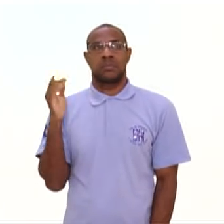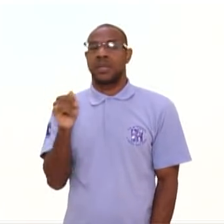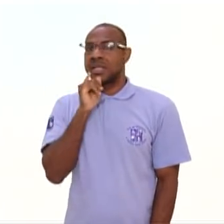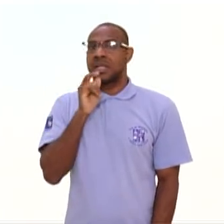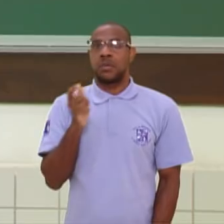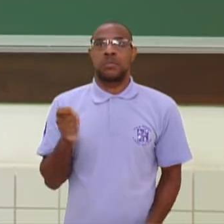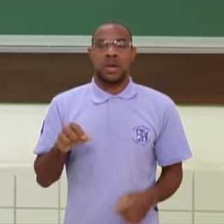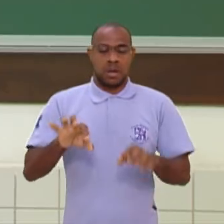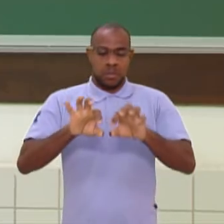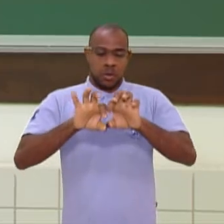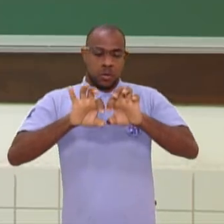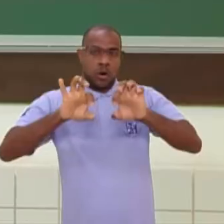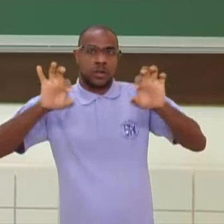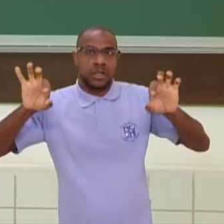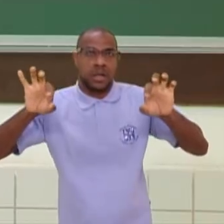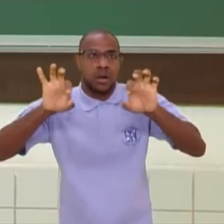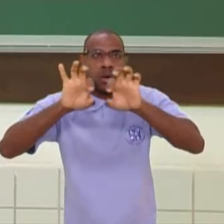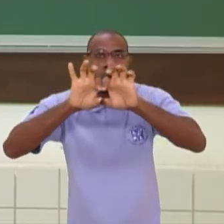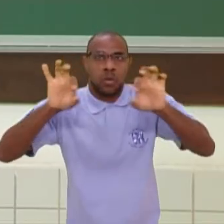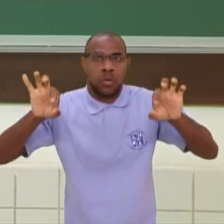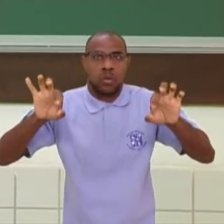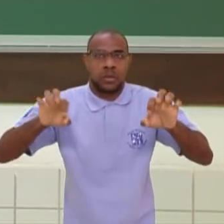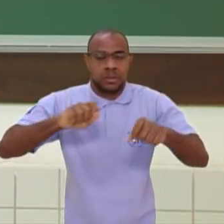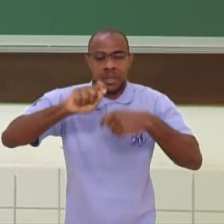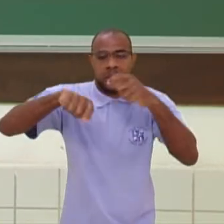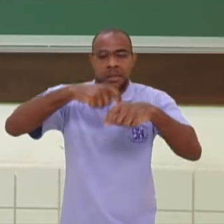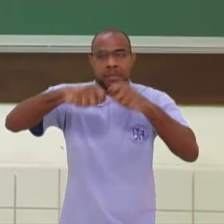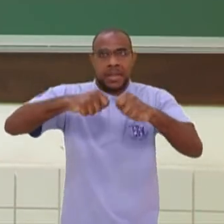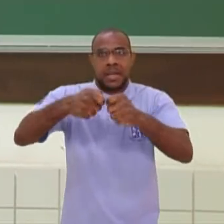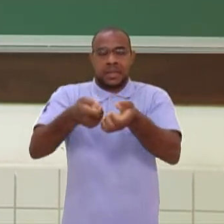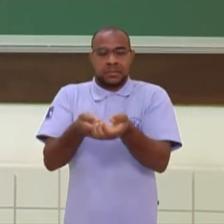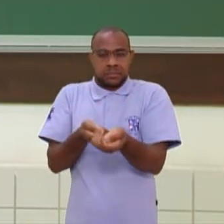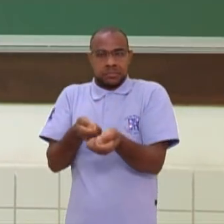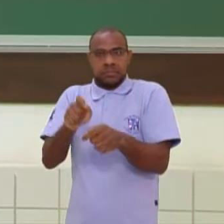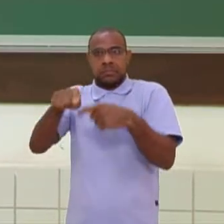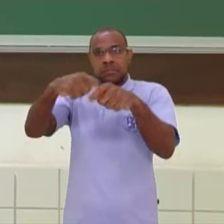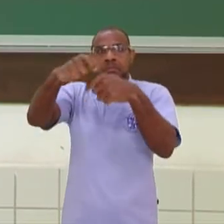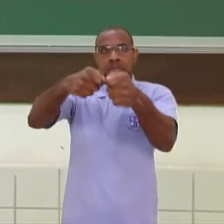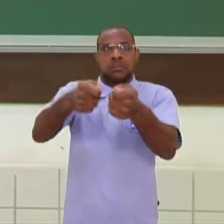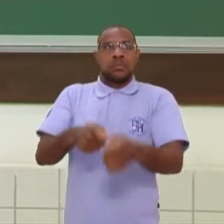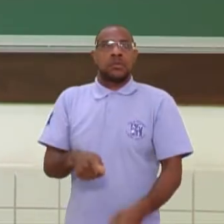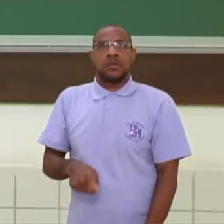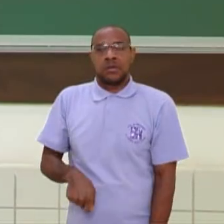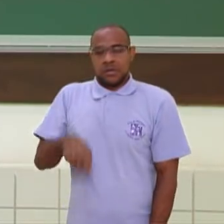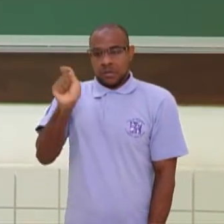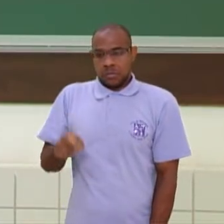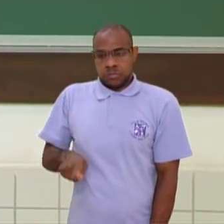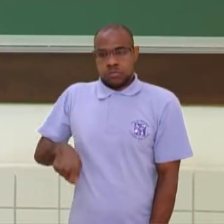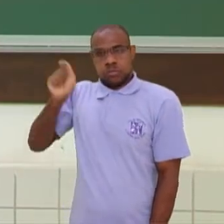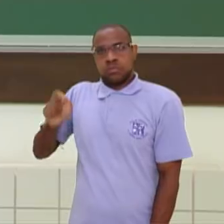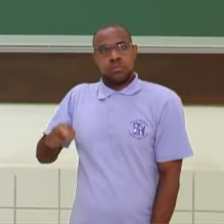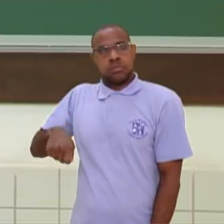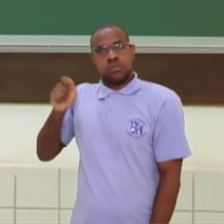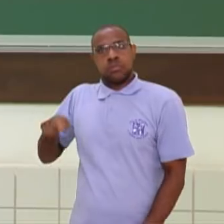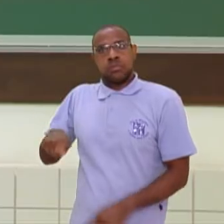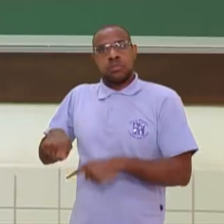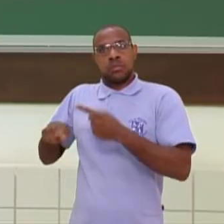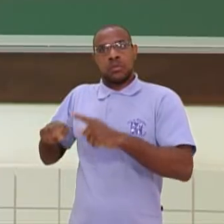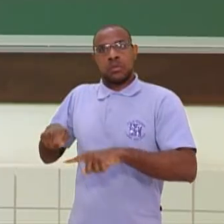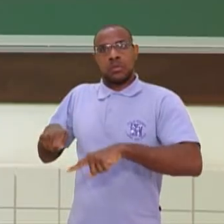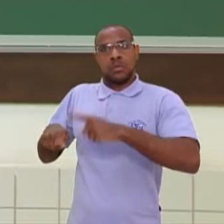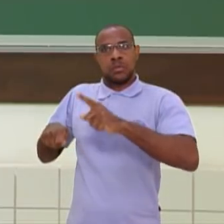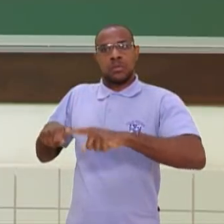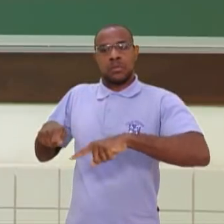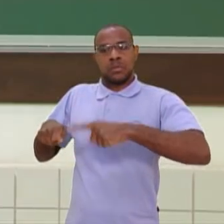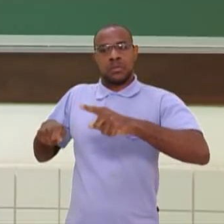uma corda, por exemplo, e vamos dizer que essa corda está amarrada na câmera, aí. E aí eu faço esse tipo de movimentação nessa corda, claro que ela estando bem